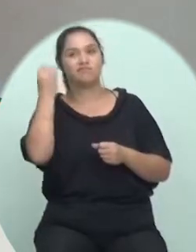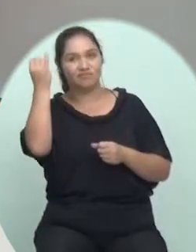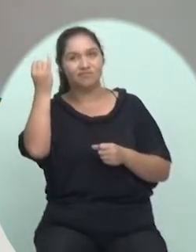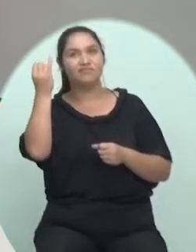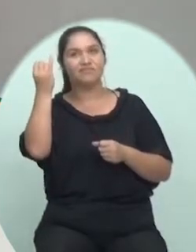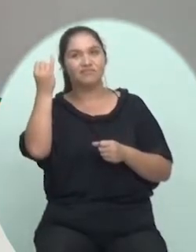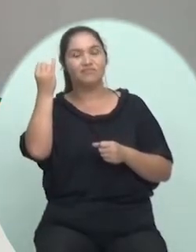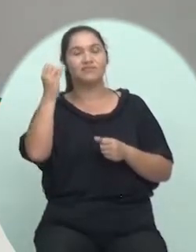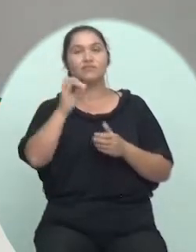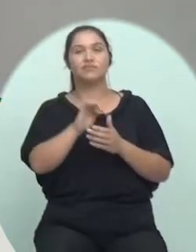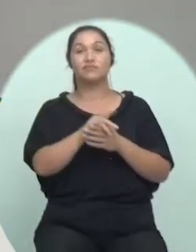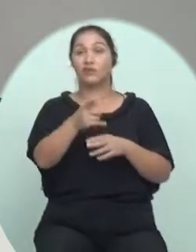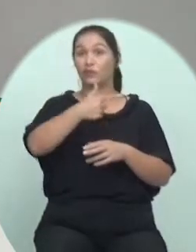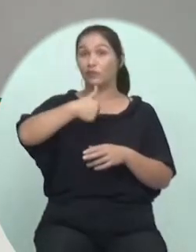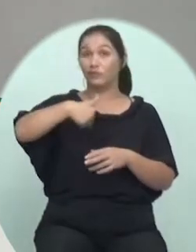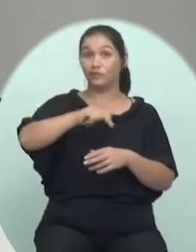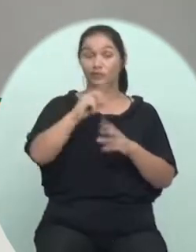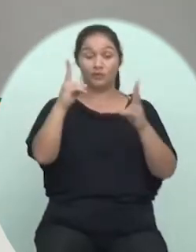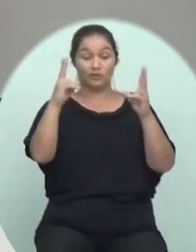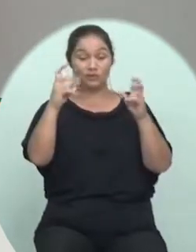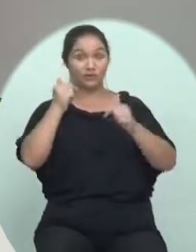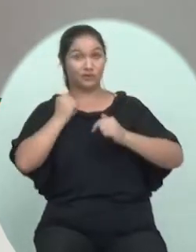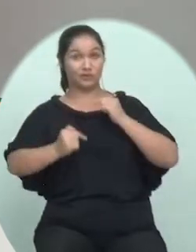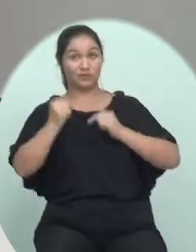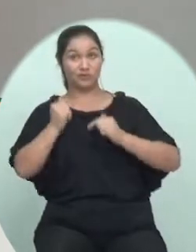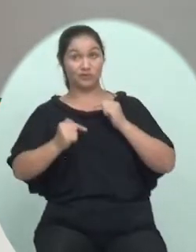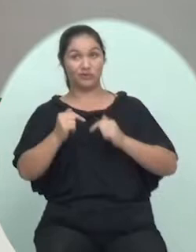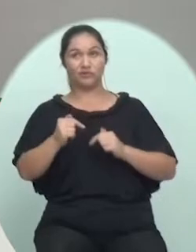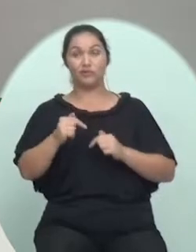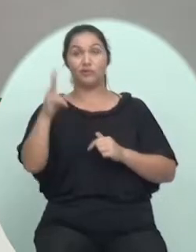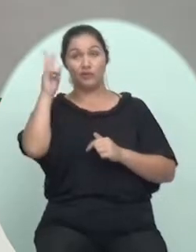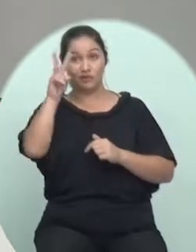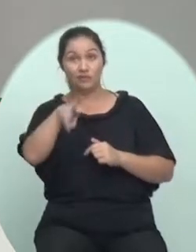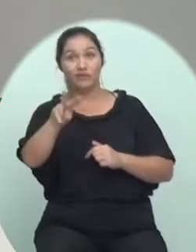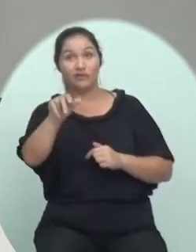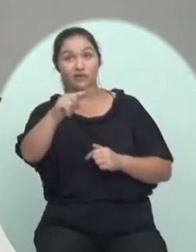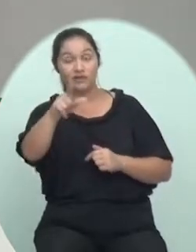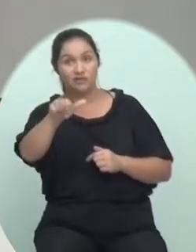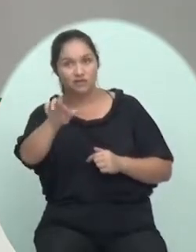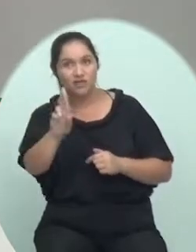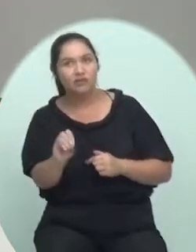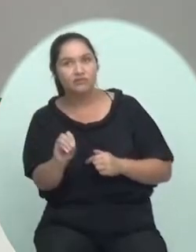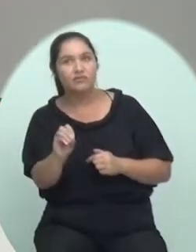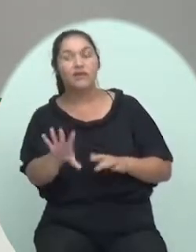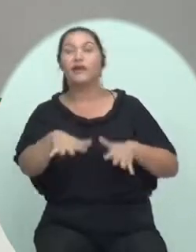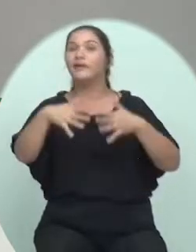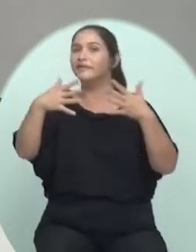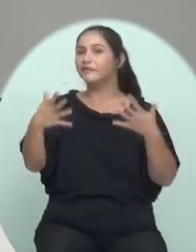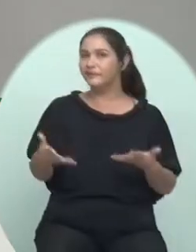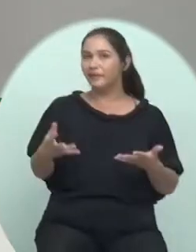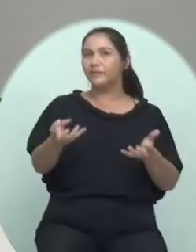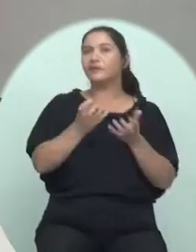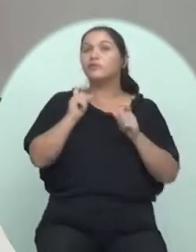Nós levantamos essa questão, né, vereador Zairo? No sentido de tentar alertar.